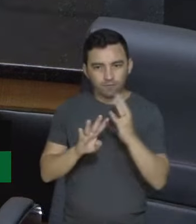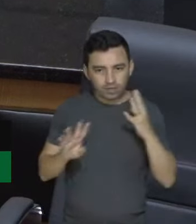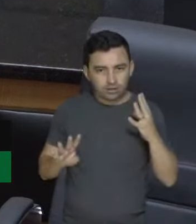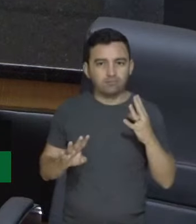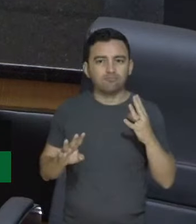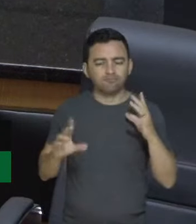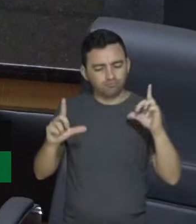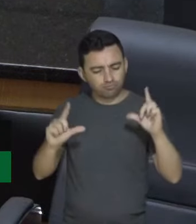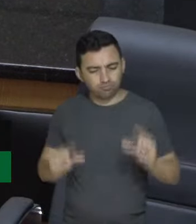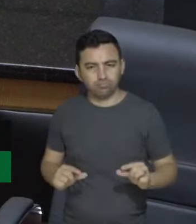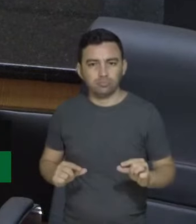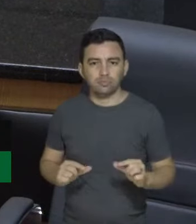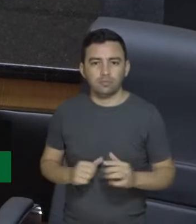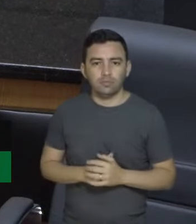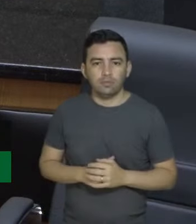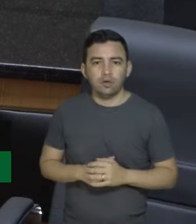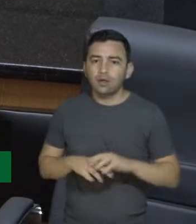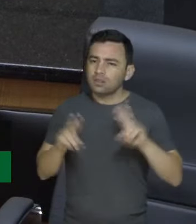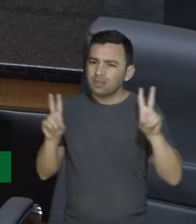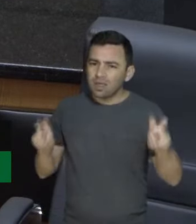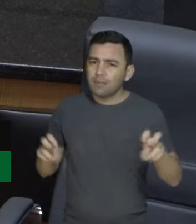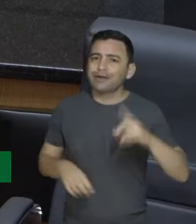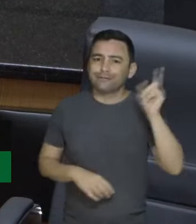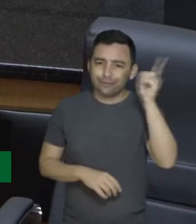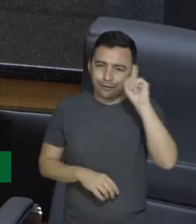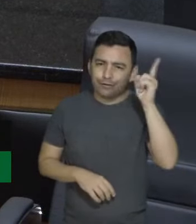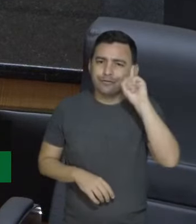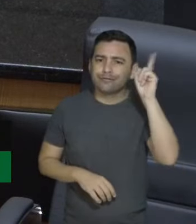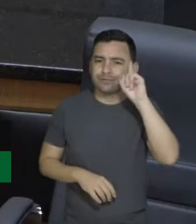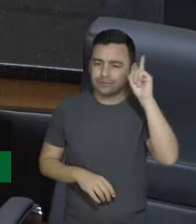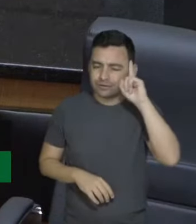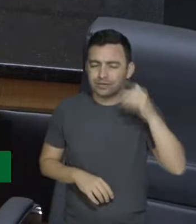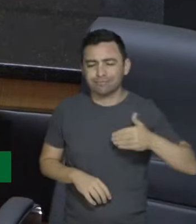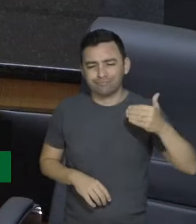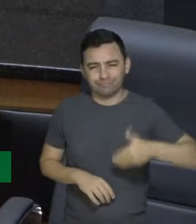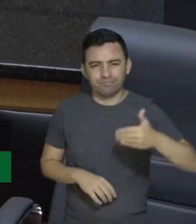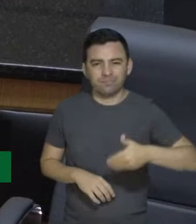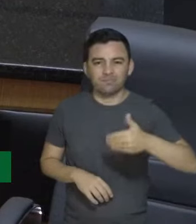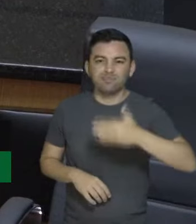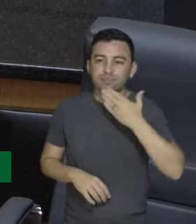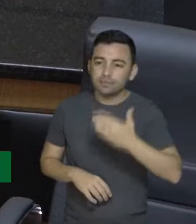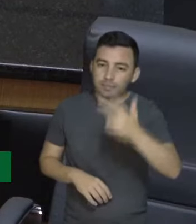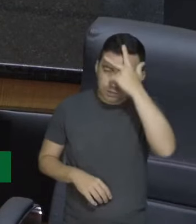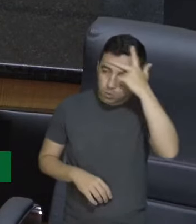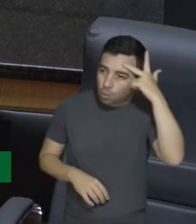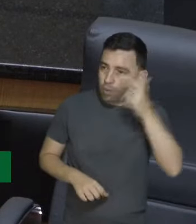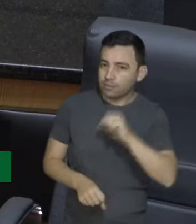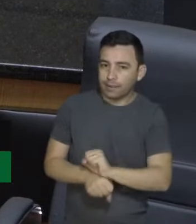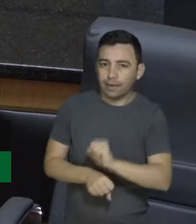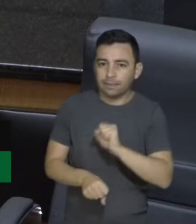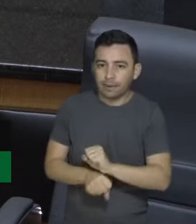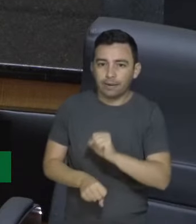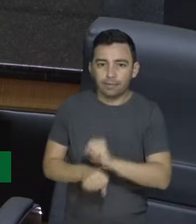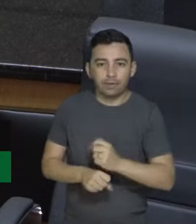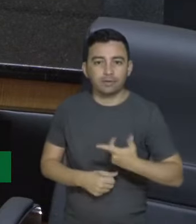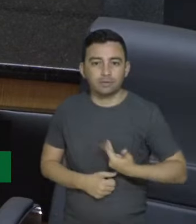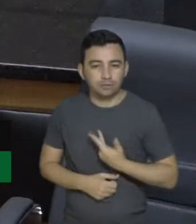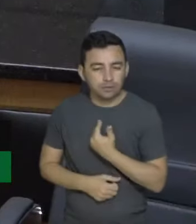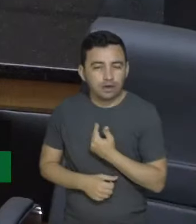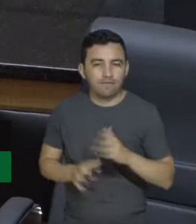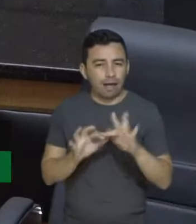saúde, um tema que todo dia nós encontramos pessoas aguardando cirurgia,